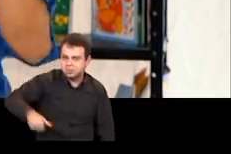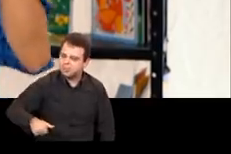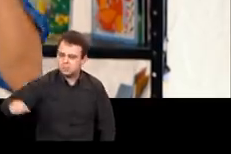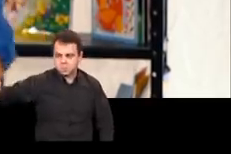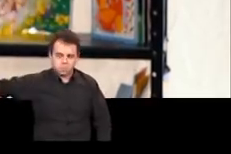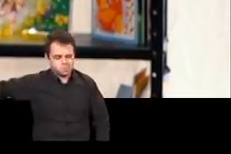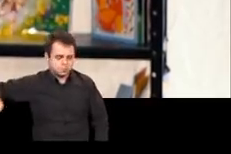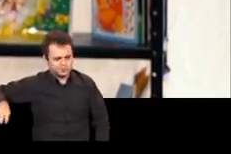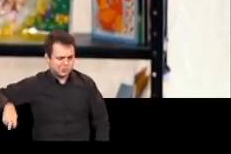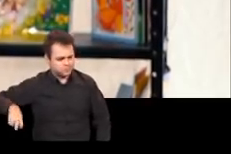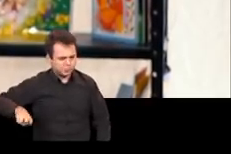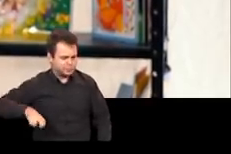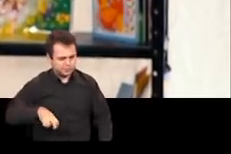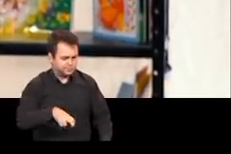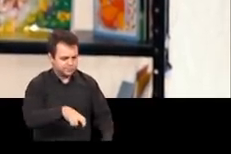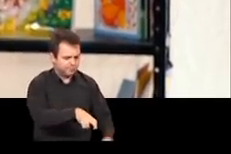vem...